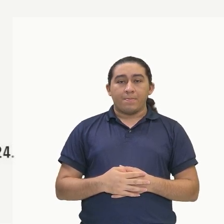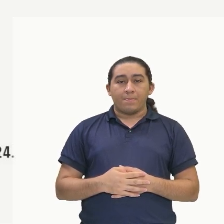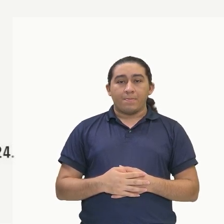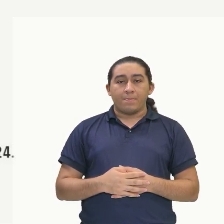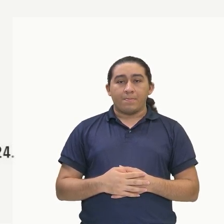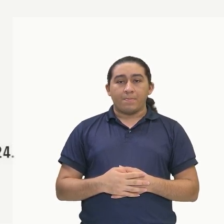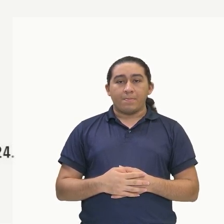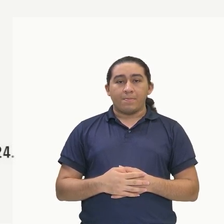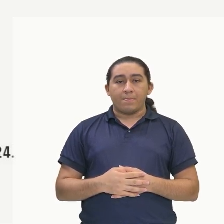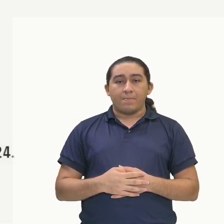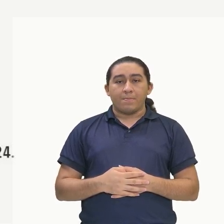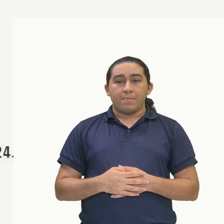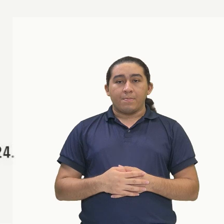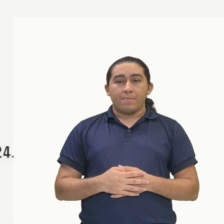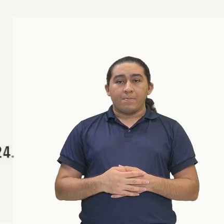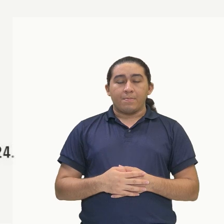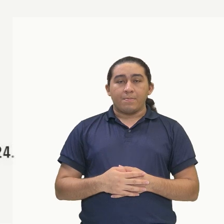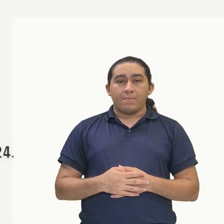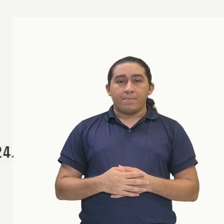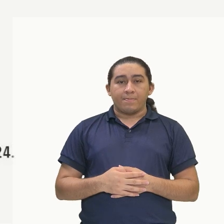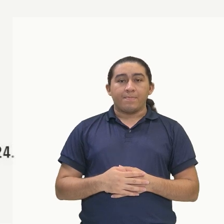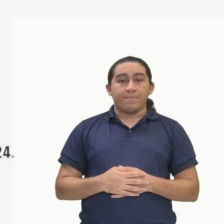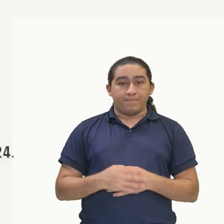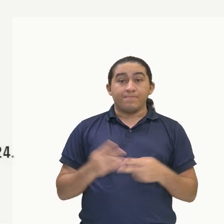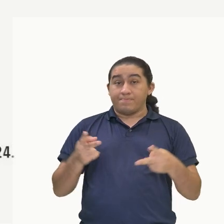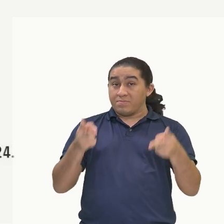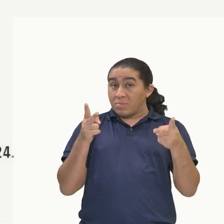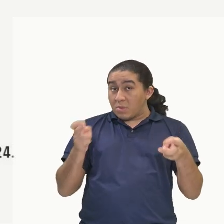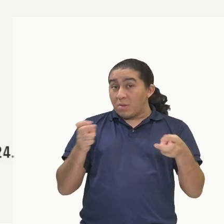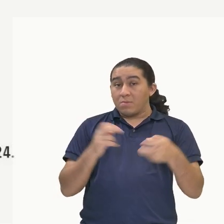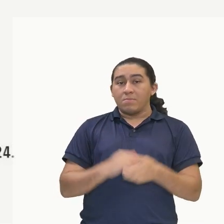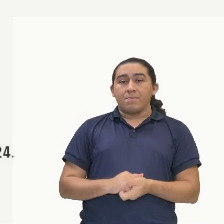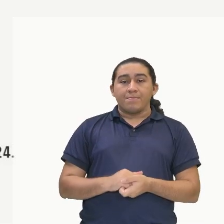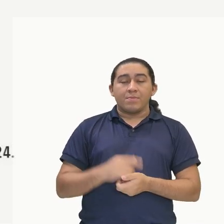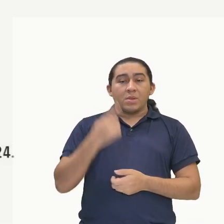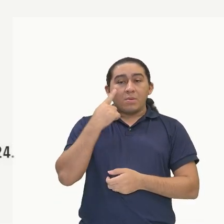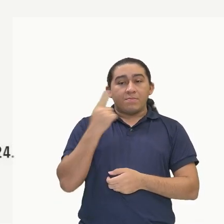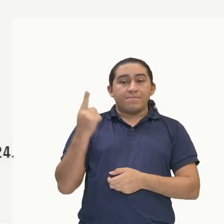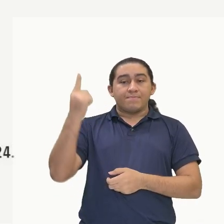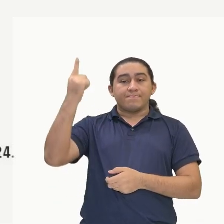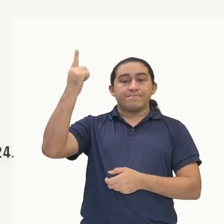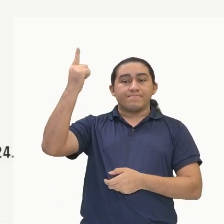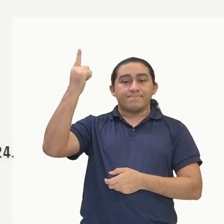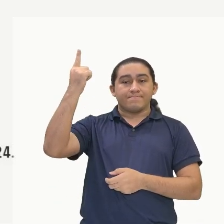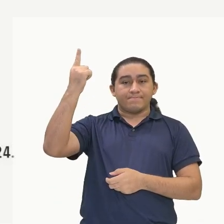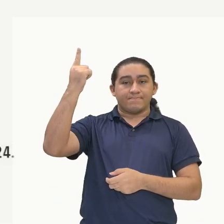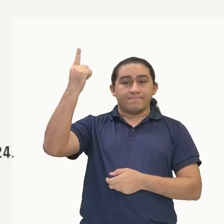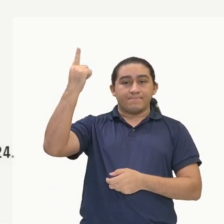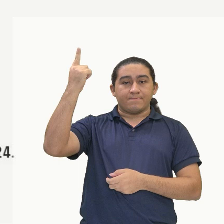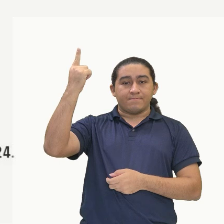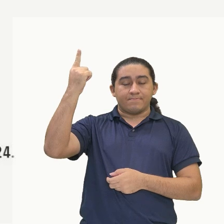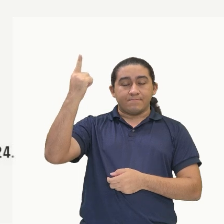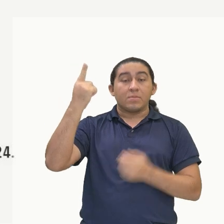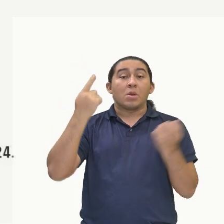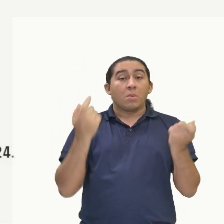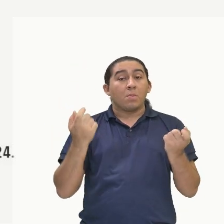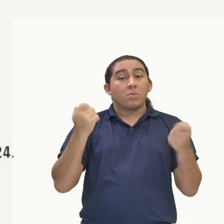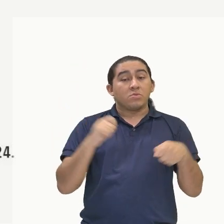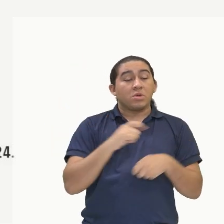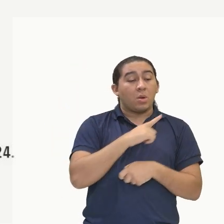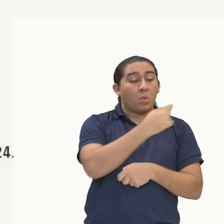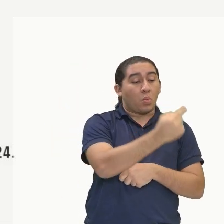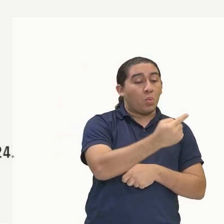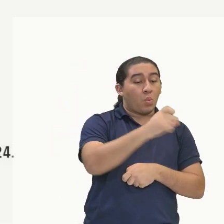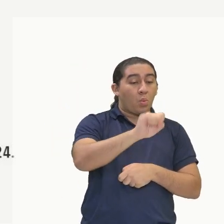está para 40. Olha aí, 1 para 8. E a gente consegue chegar aqui